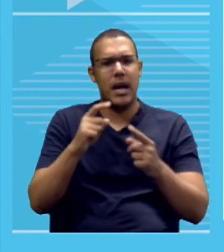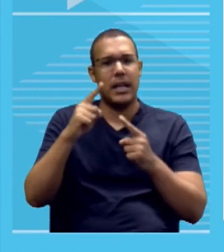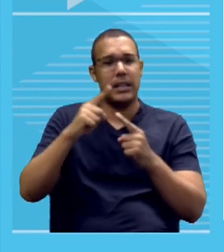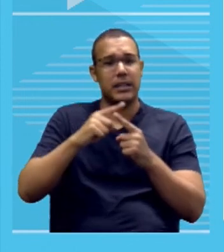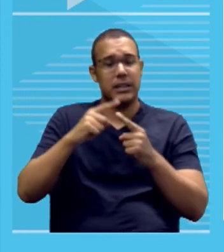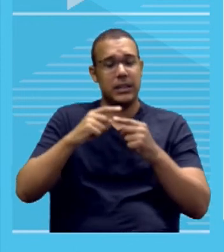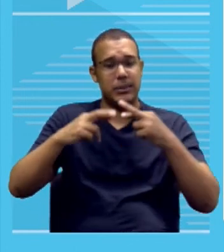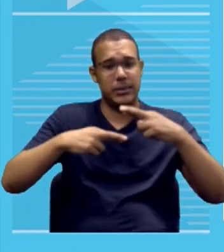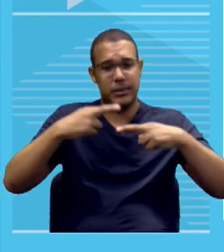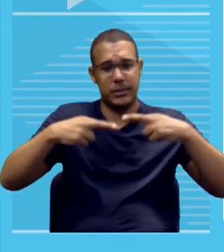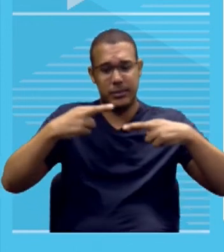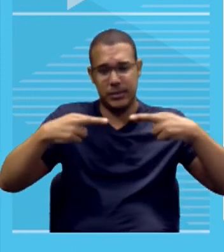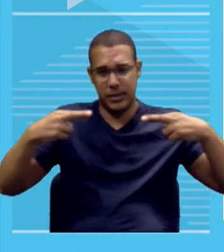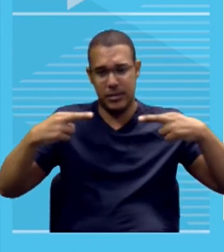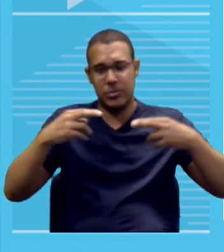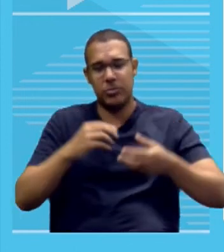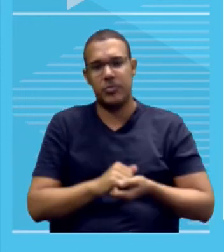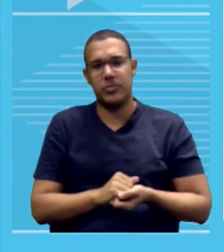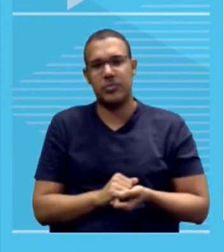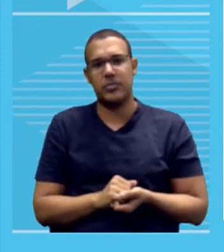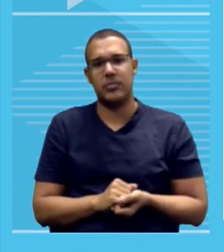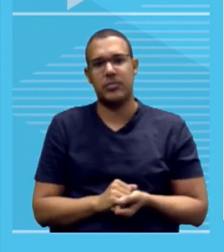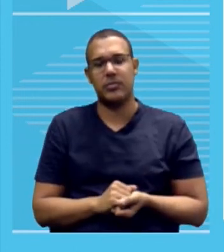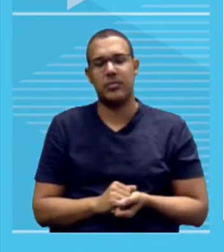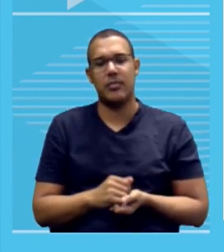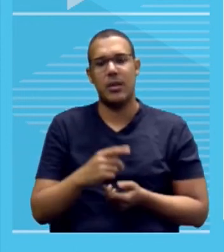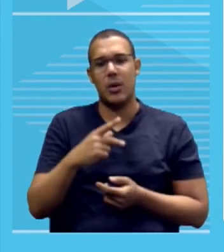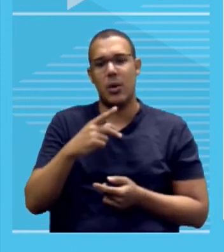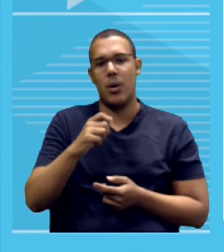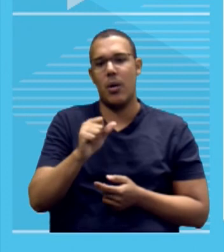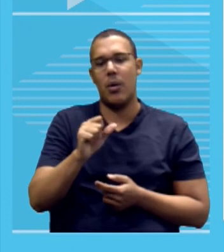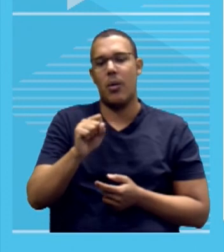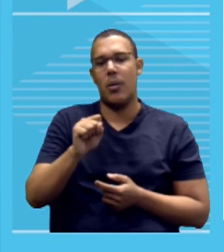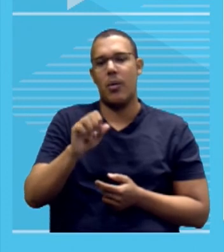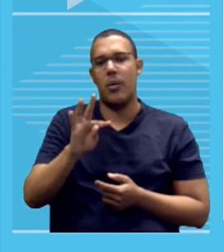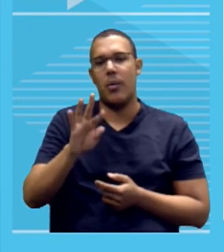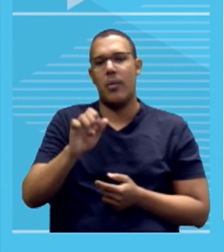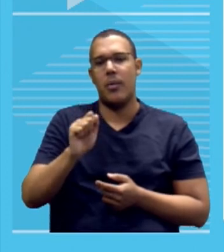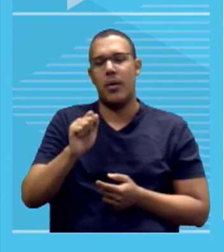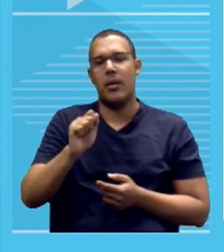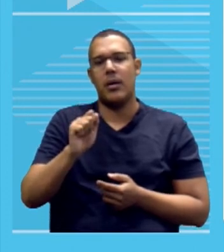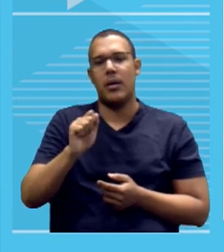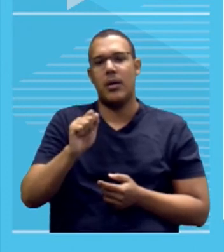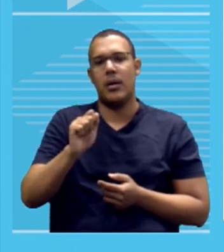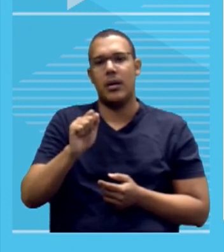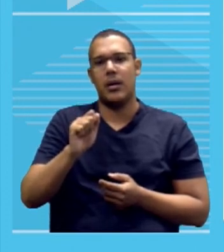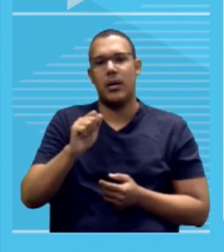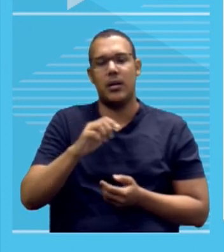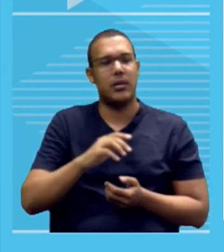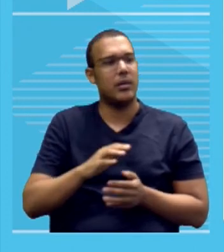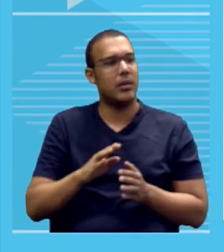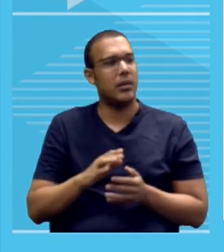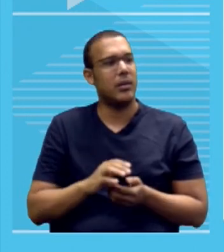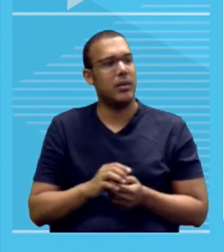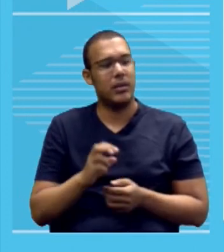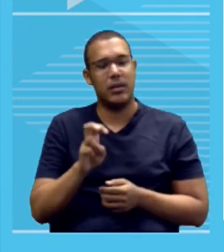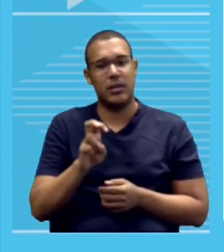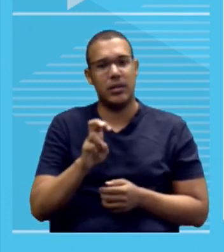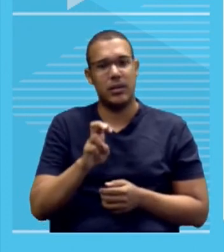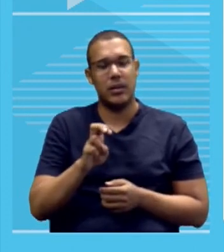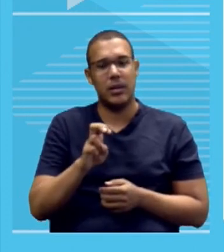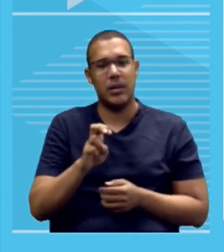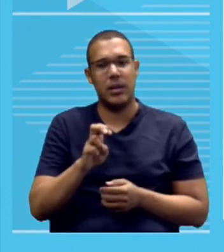espaguete por aí vai né aí isso basta ele já consegue englobar tudo e aí no final eu tenho certeza